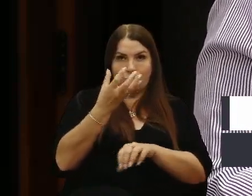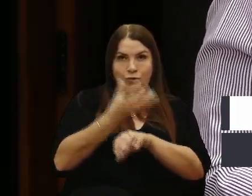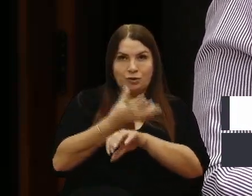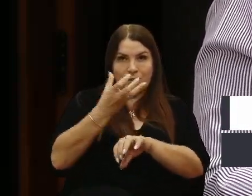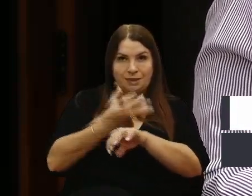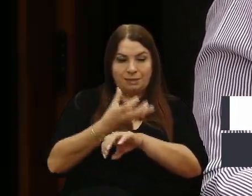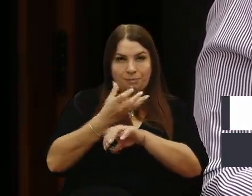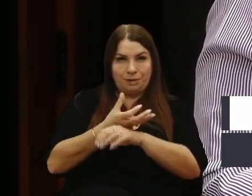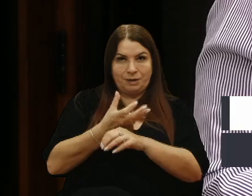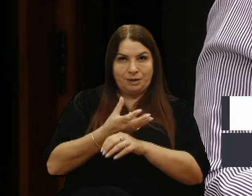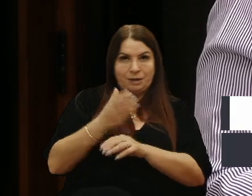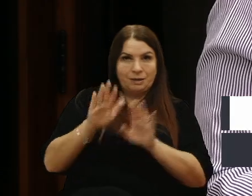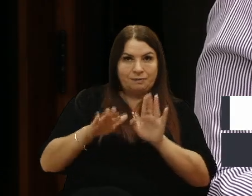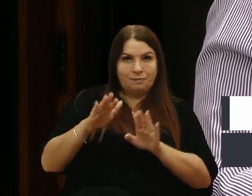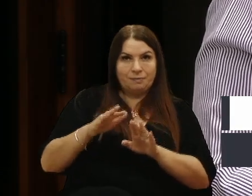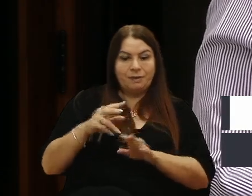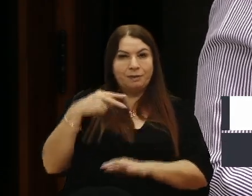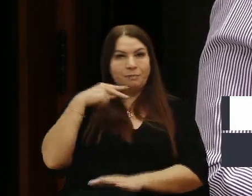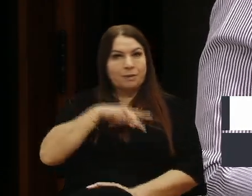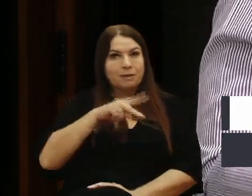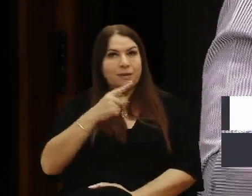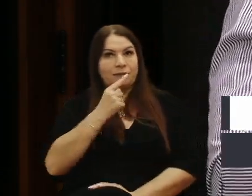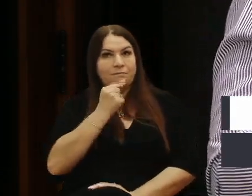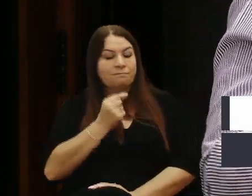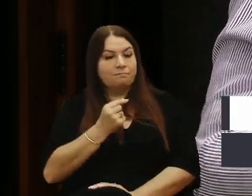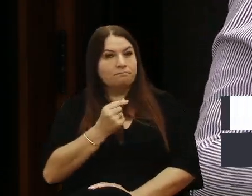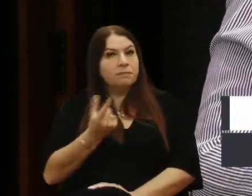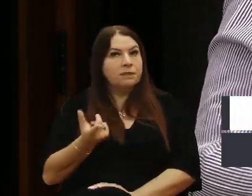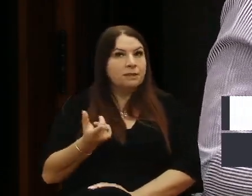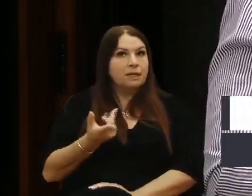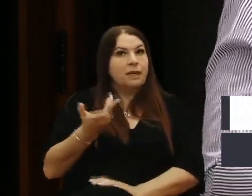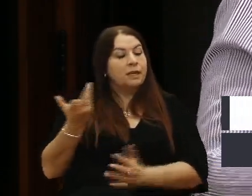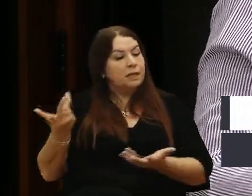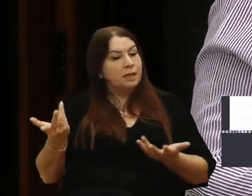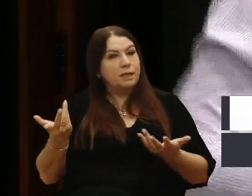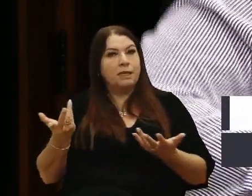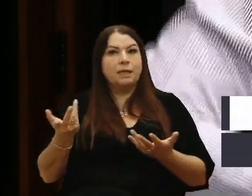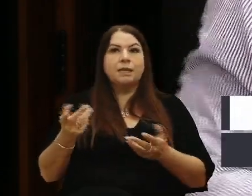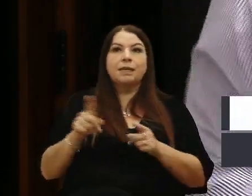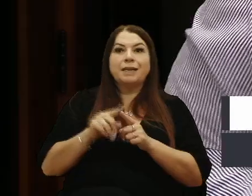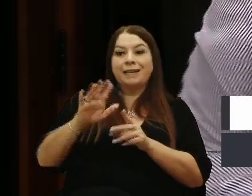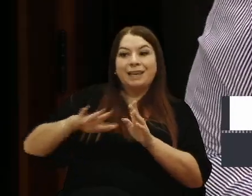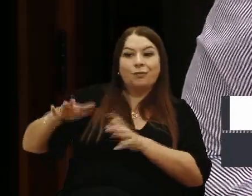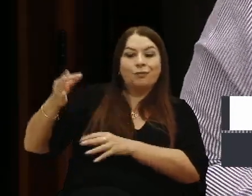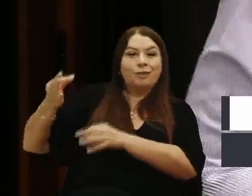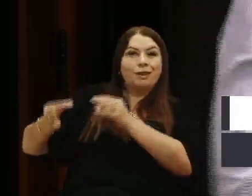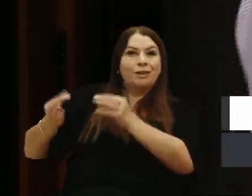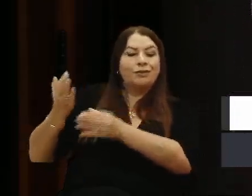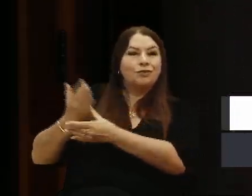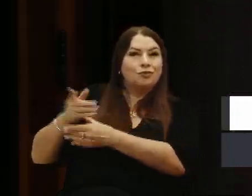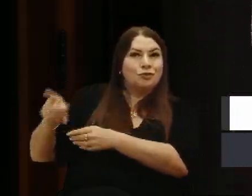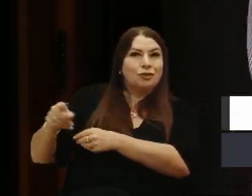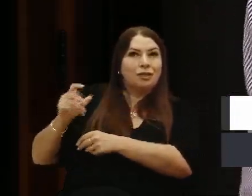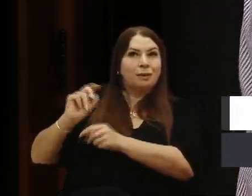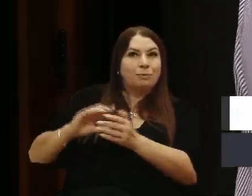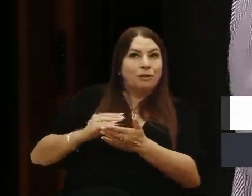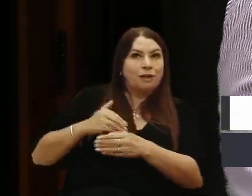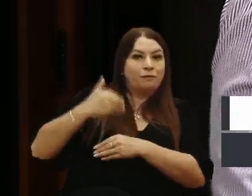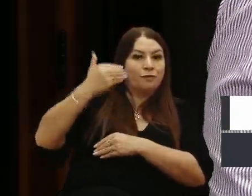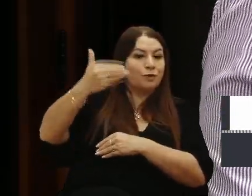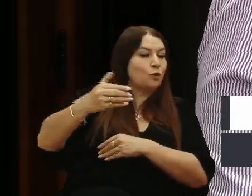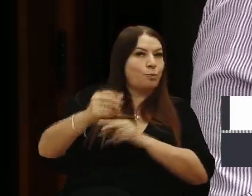parciais, presidente João Wes, aí tem uma celeuma e tem jurisprudência que depois que ele avançou para o